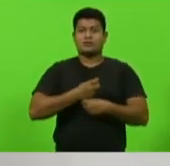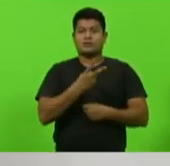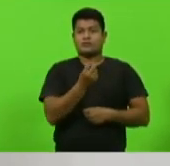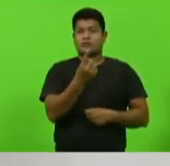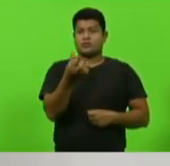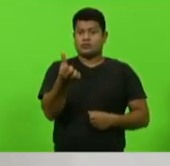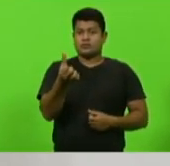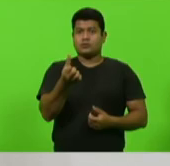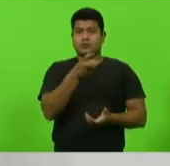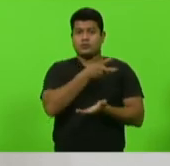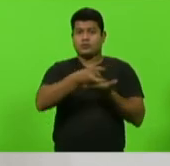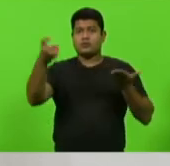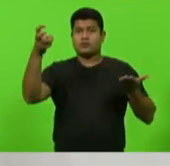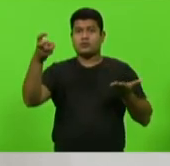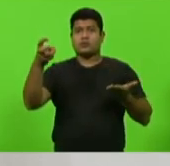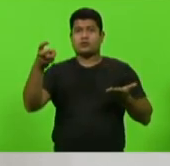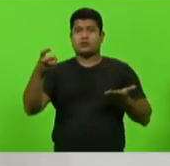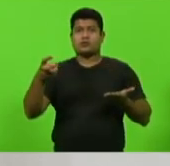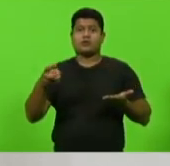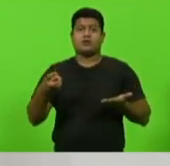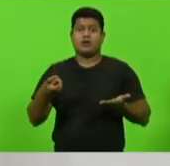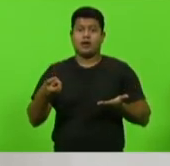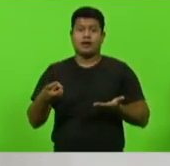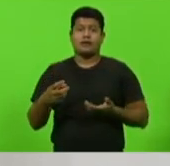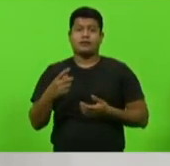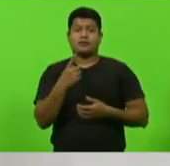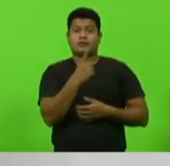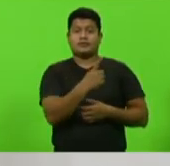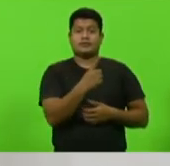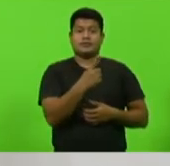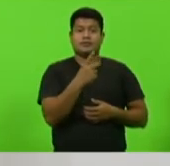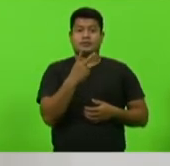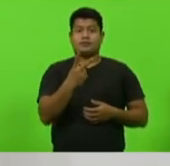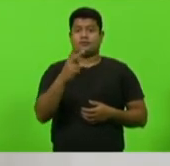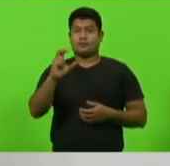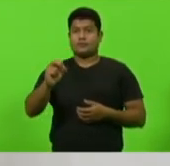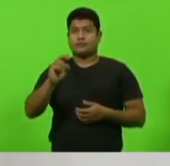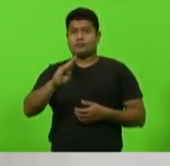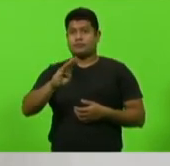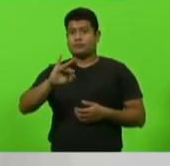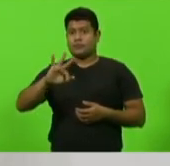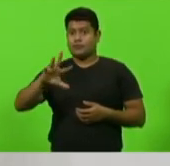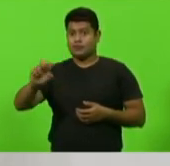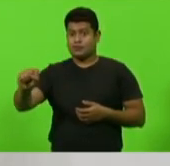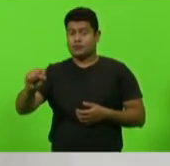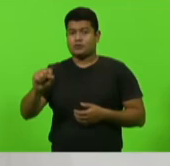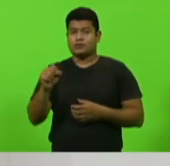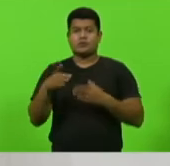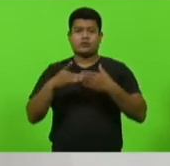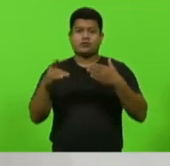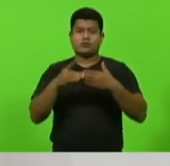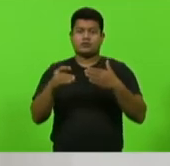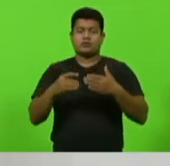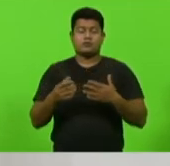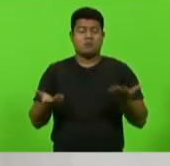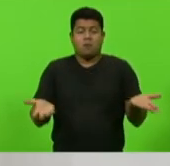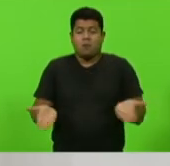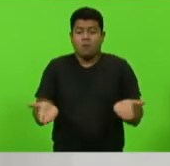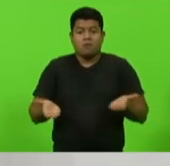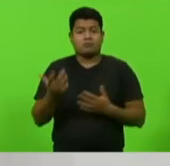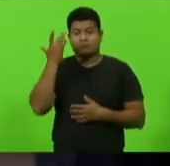120 bilhões de dólares. Hoje eu não sei. Era isso, obrigado pela concessão da palavra, presidente.